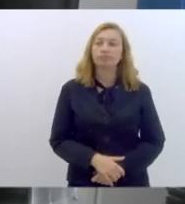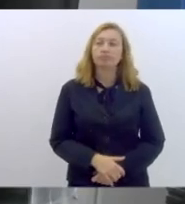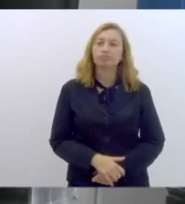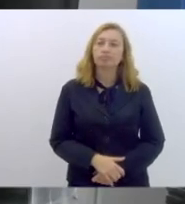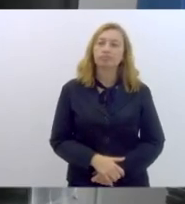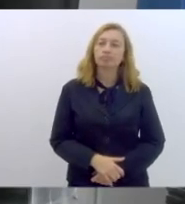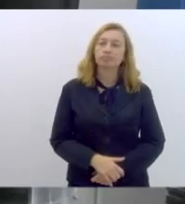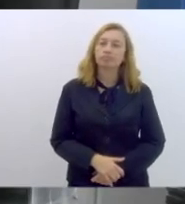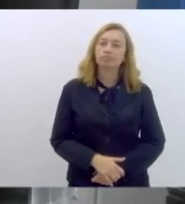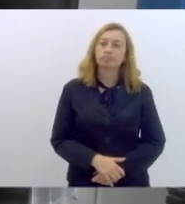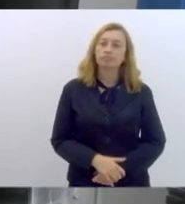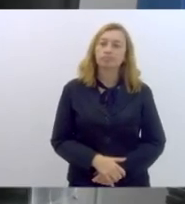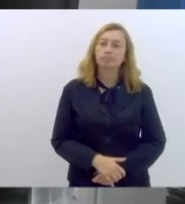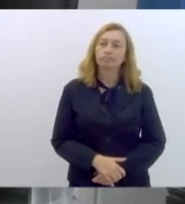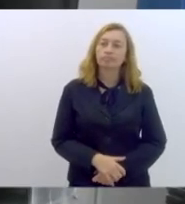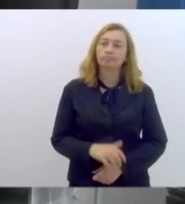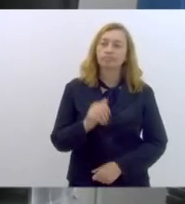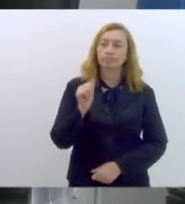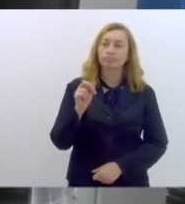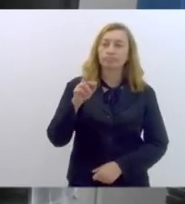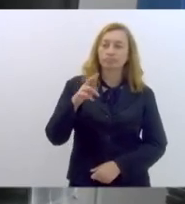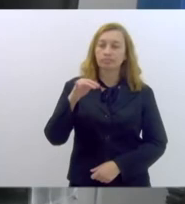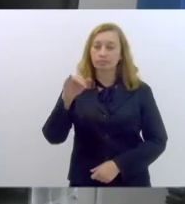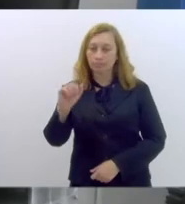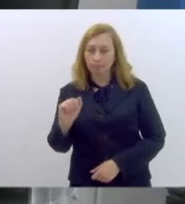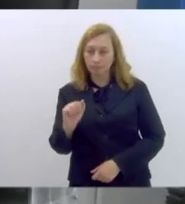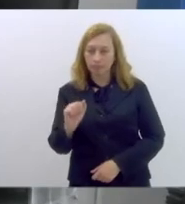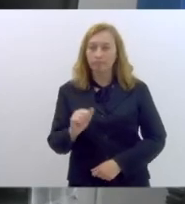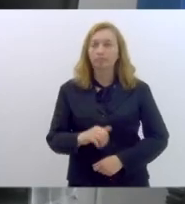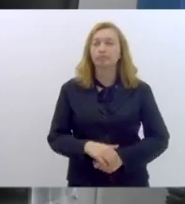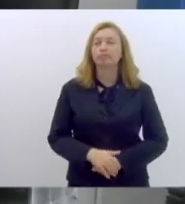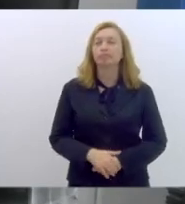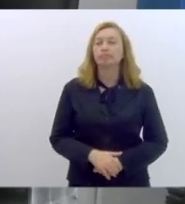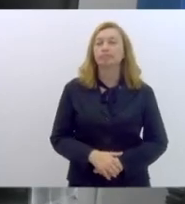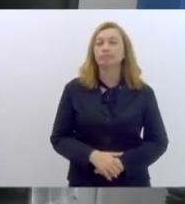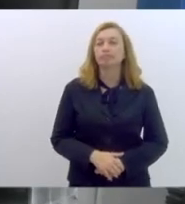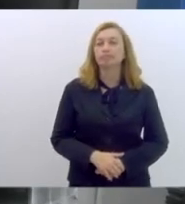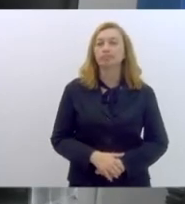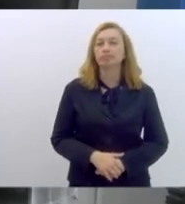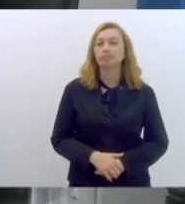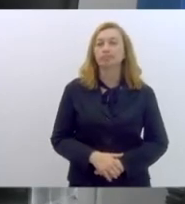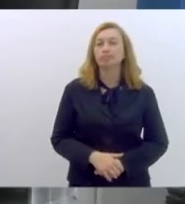a Adriana Baltazar, enfim, a